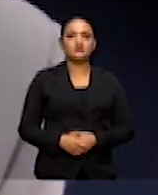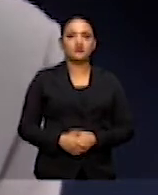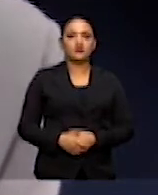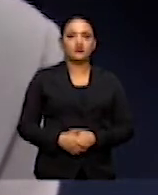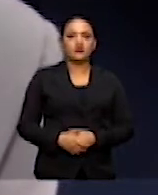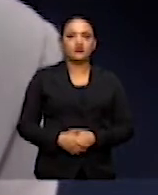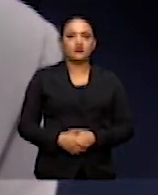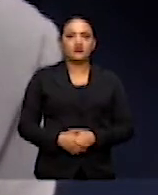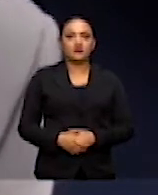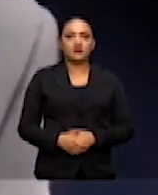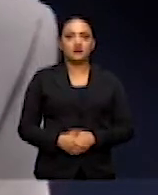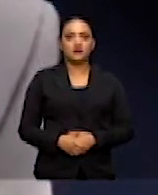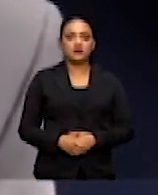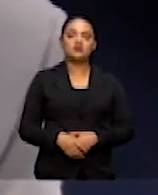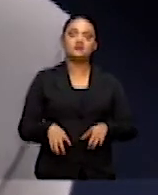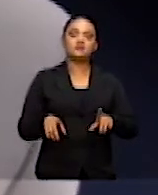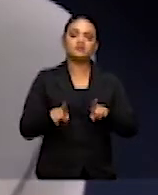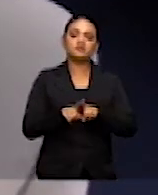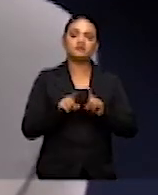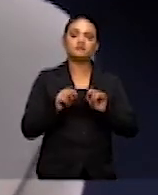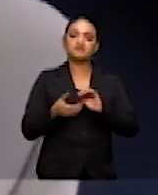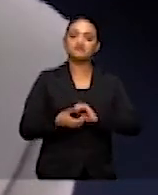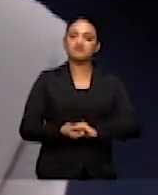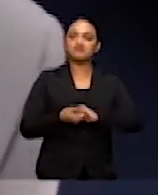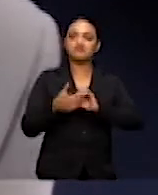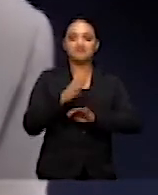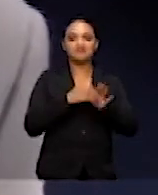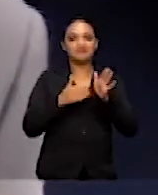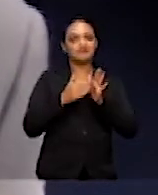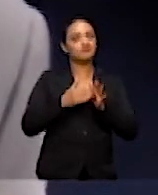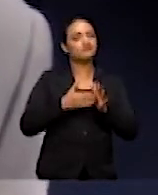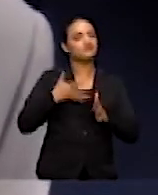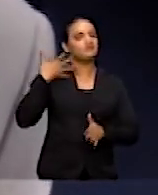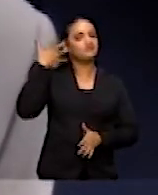Ilustríssimas senhoras expositoras, ilustríssimos senhores expositores.